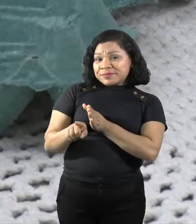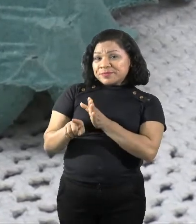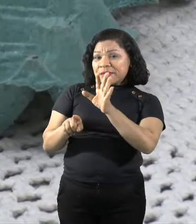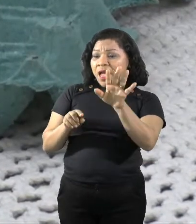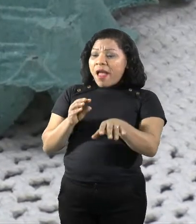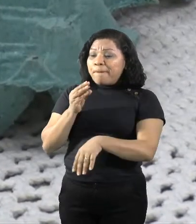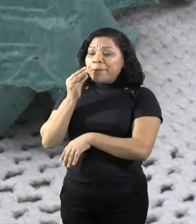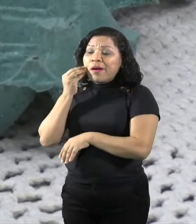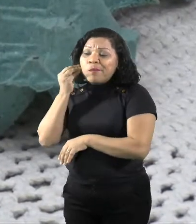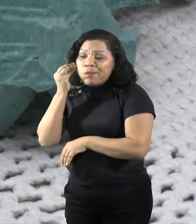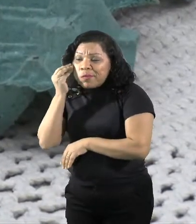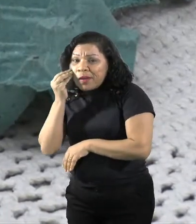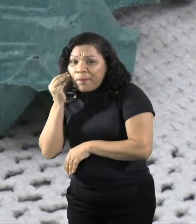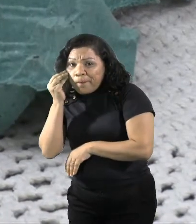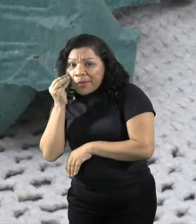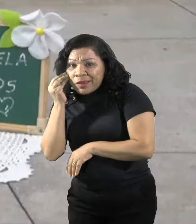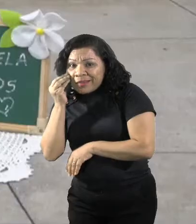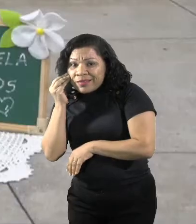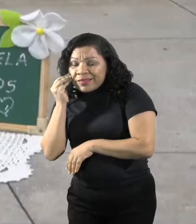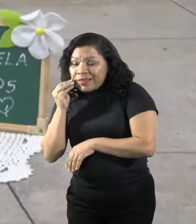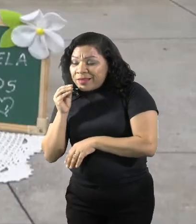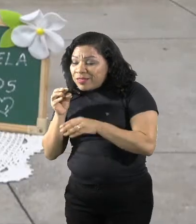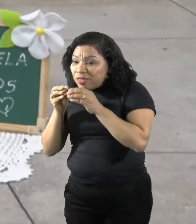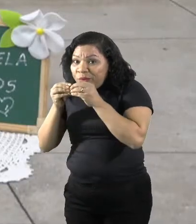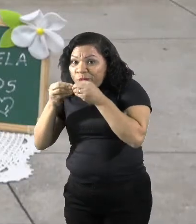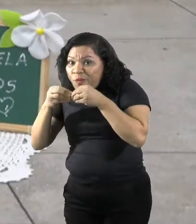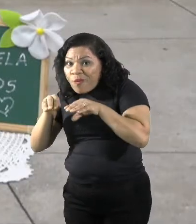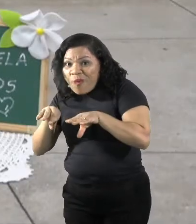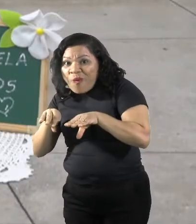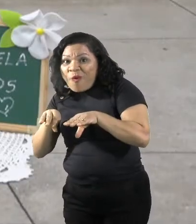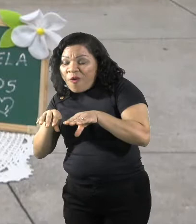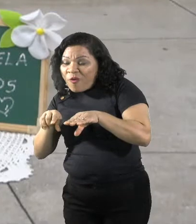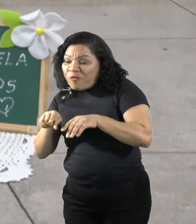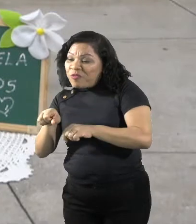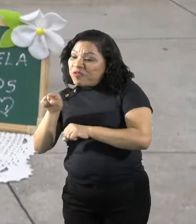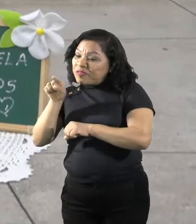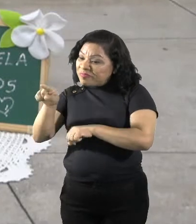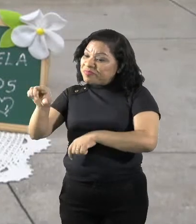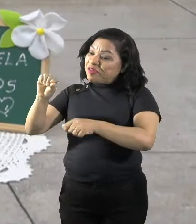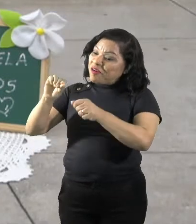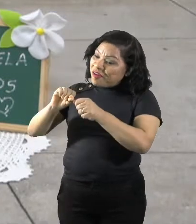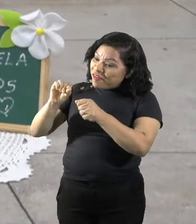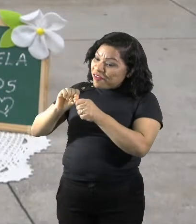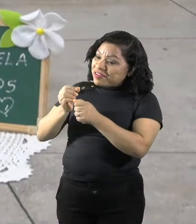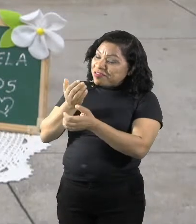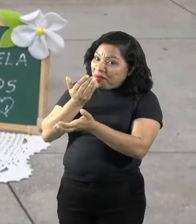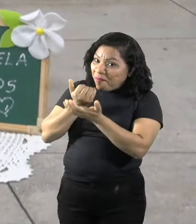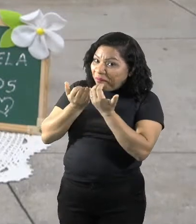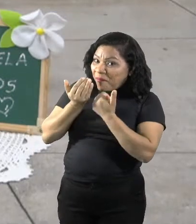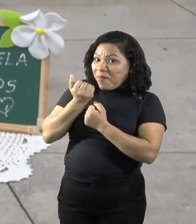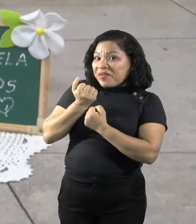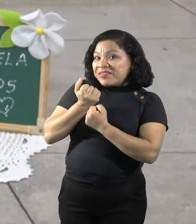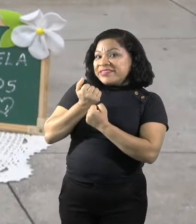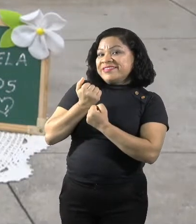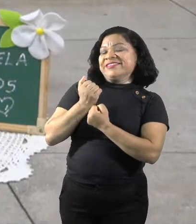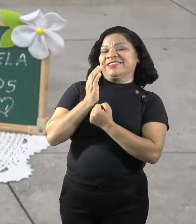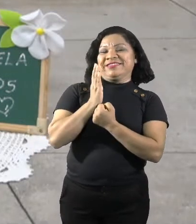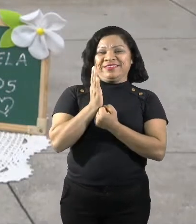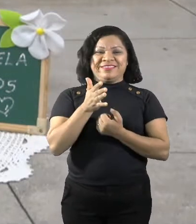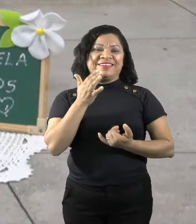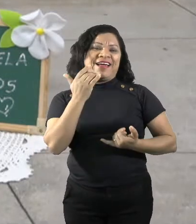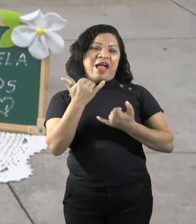um ovo que você vai preparar para ele? É uma forma de estar introduzindo o alimento também. Brincou